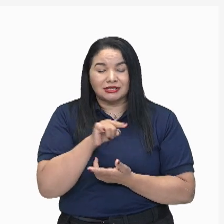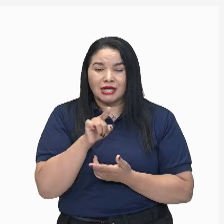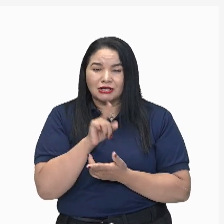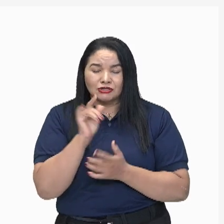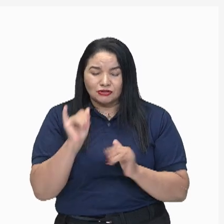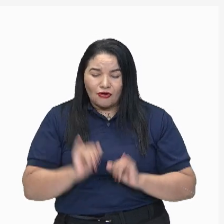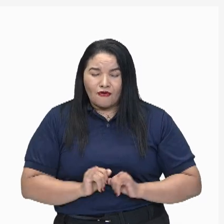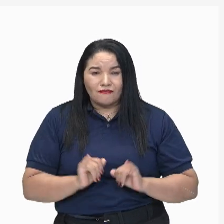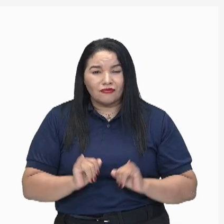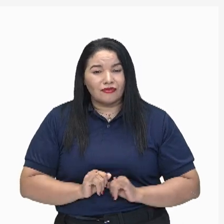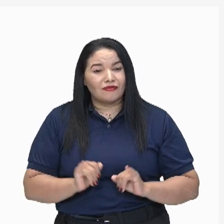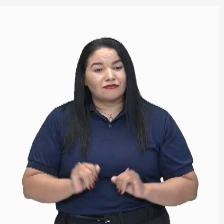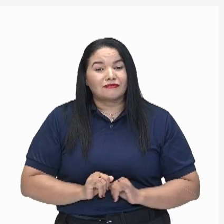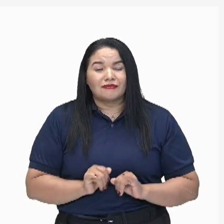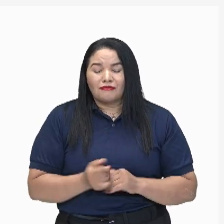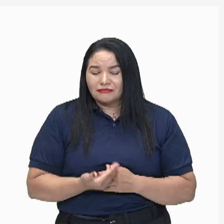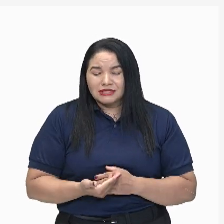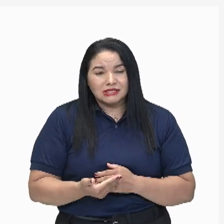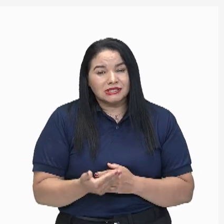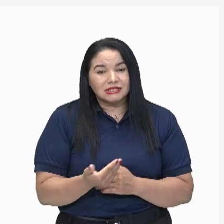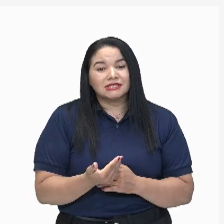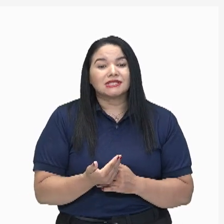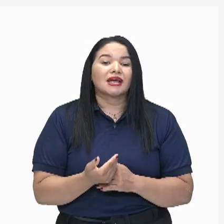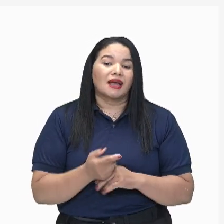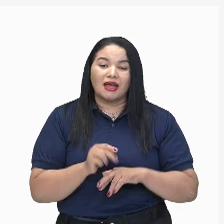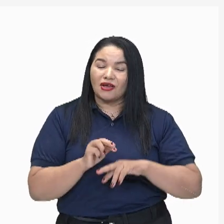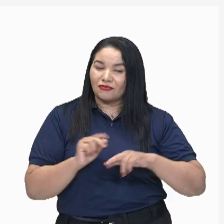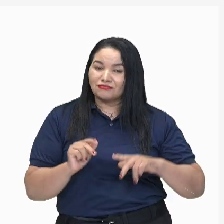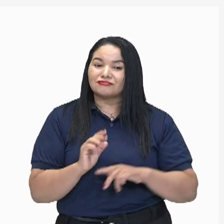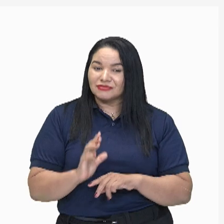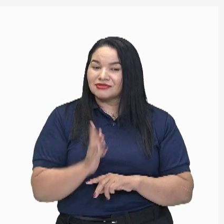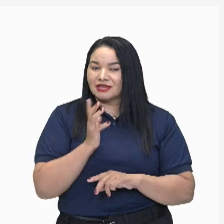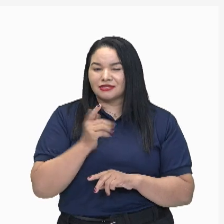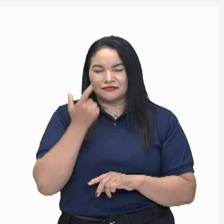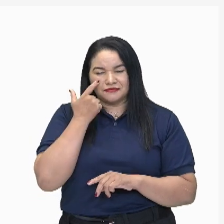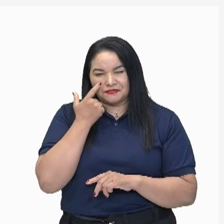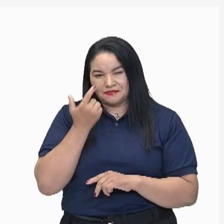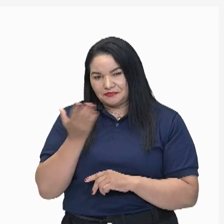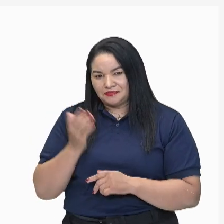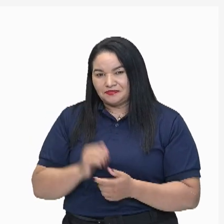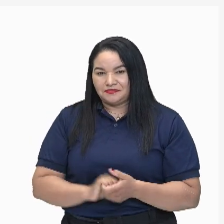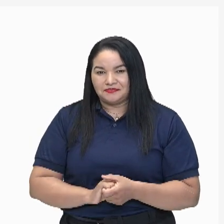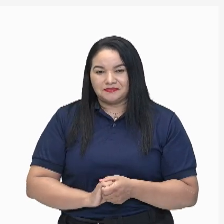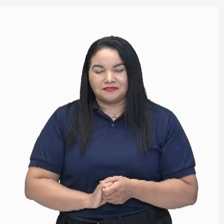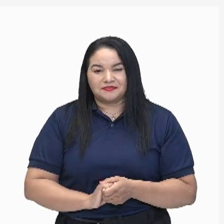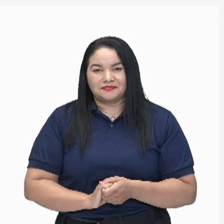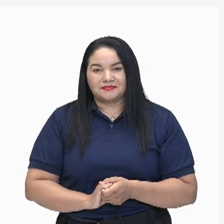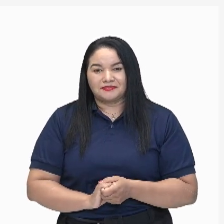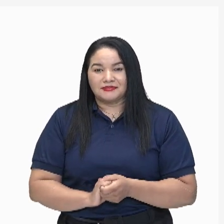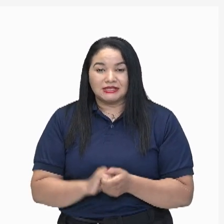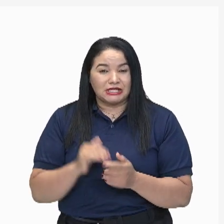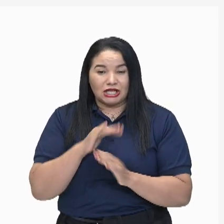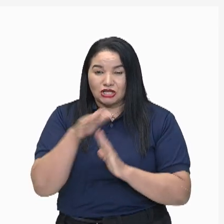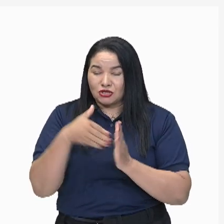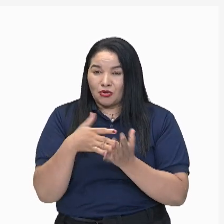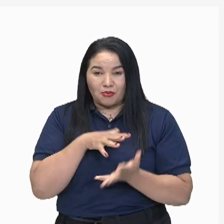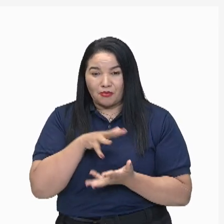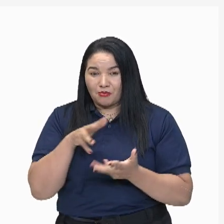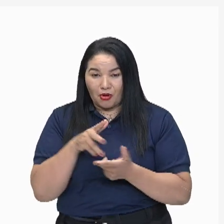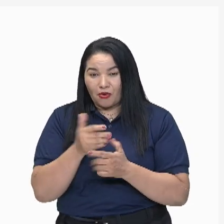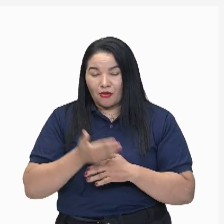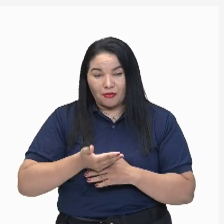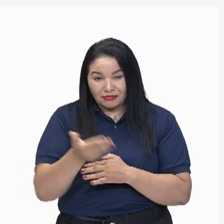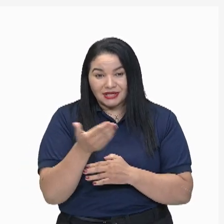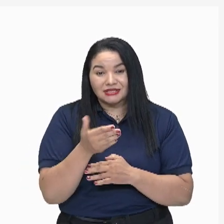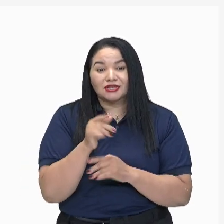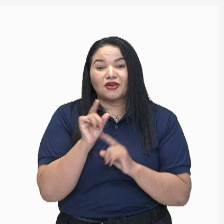agruras que, enfim, se apresentam. Então observem comigo esse trecho. Tudo no mundo começou com